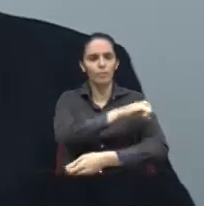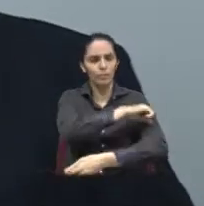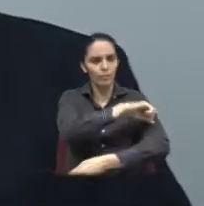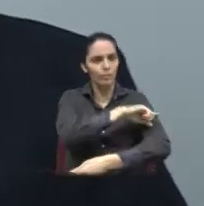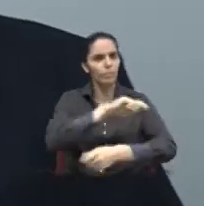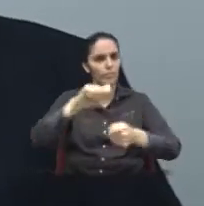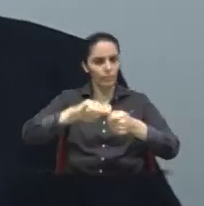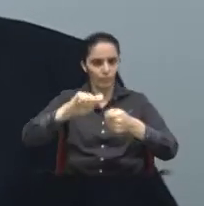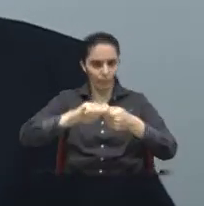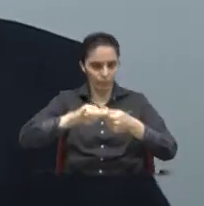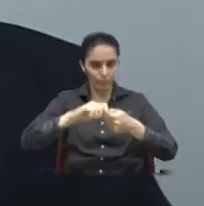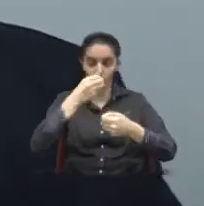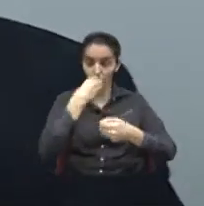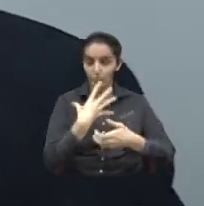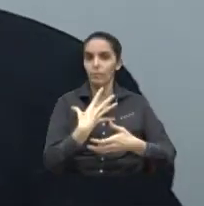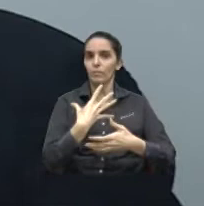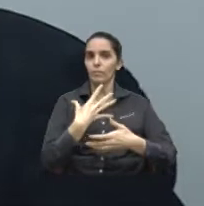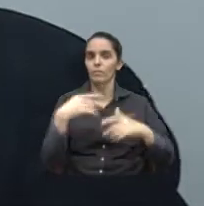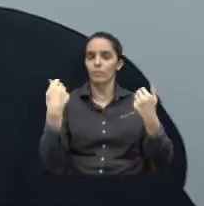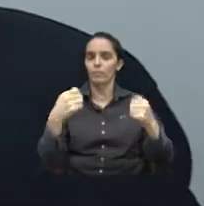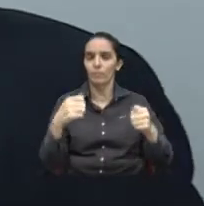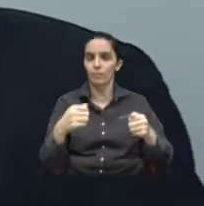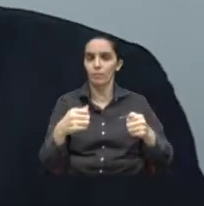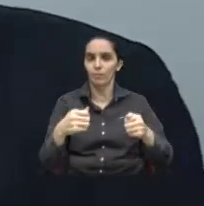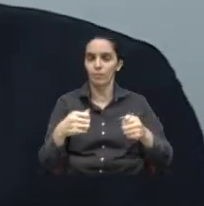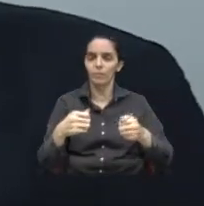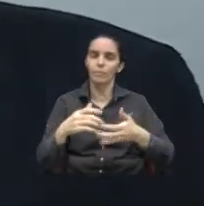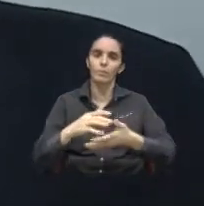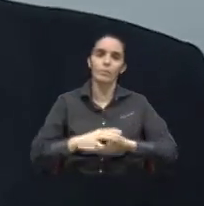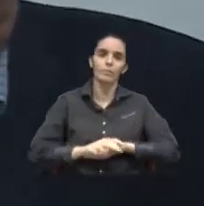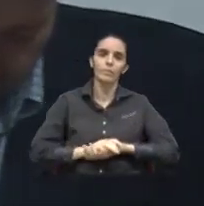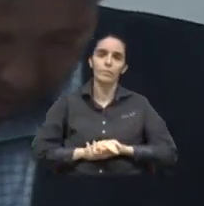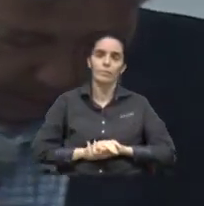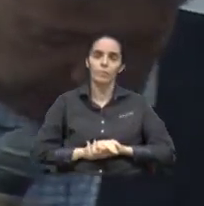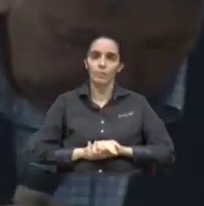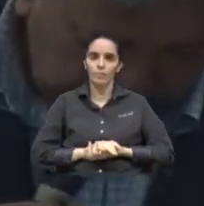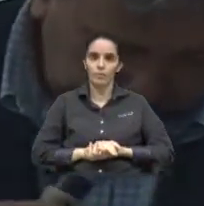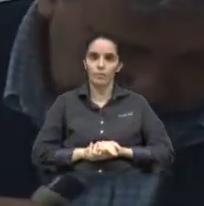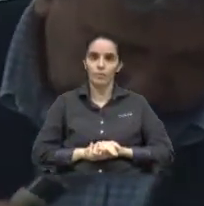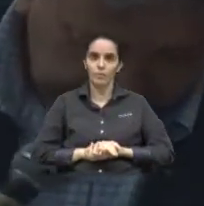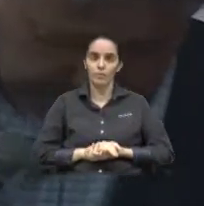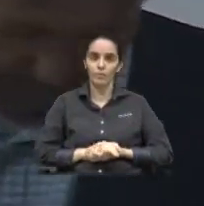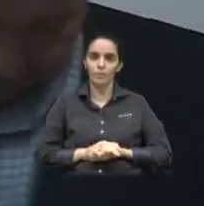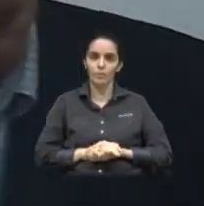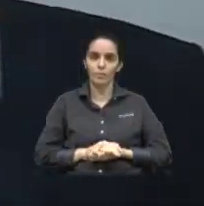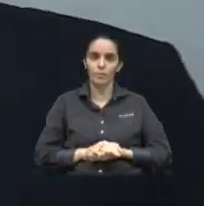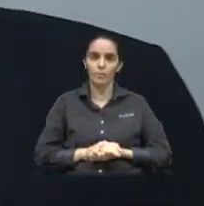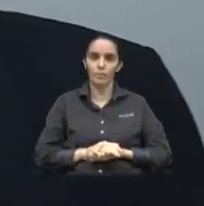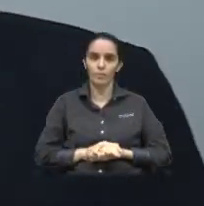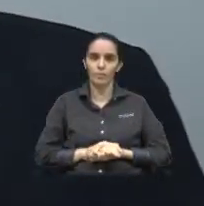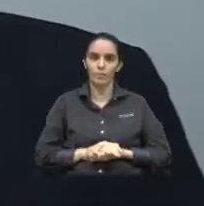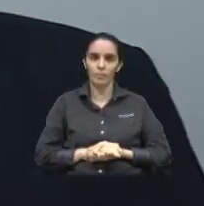dentro da área da saúde do município. Eu queria